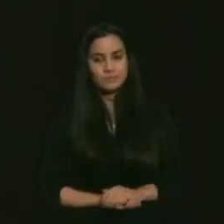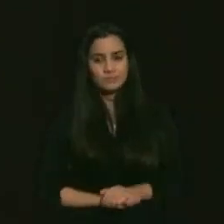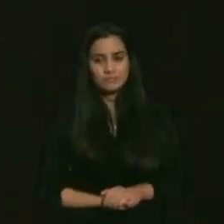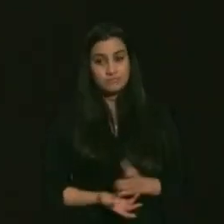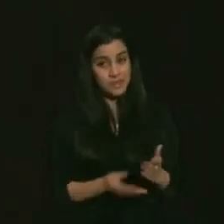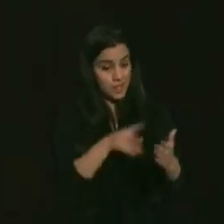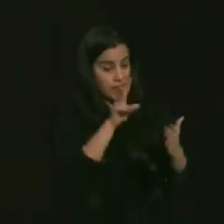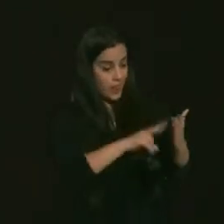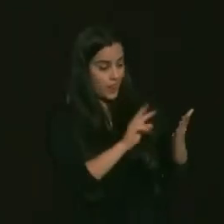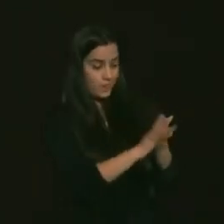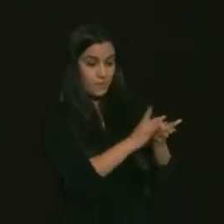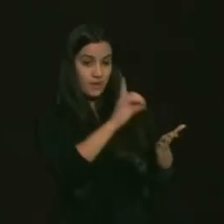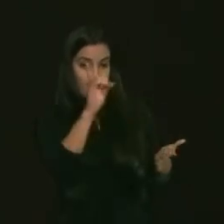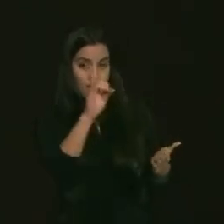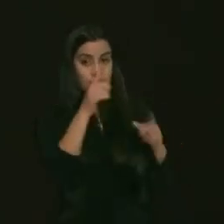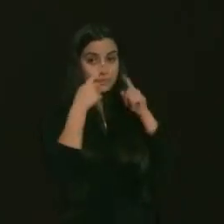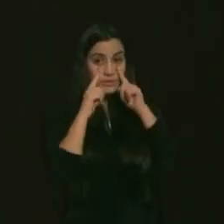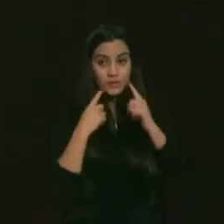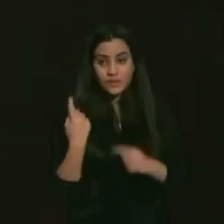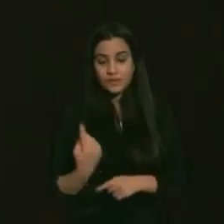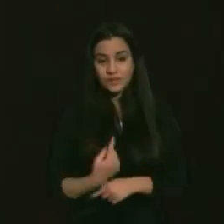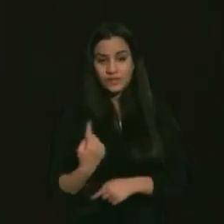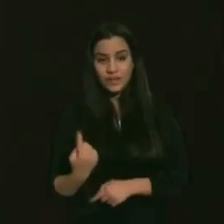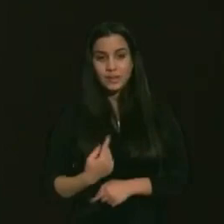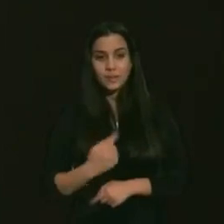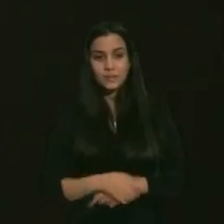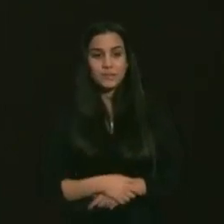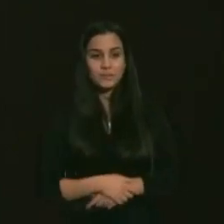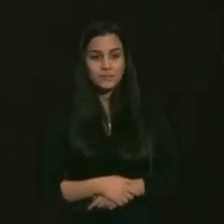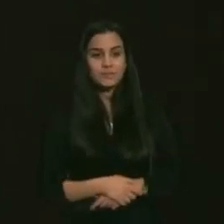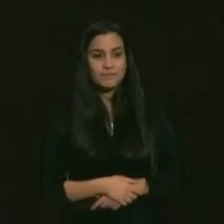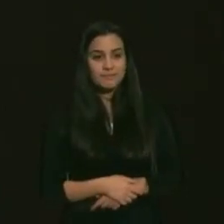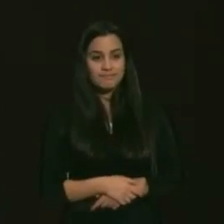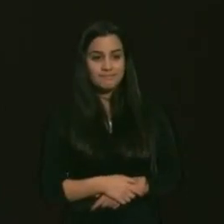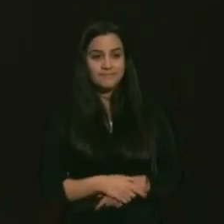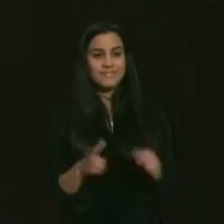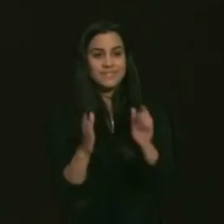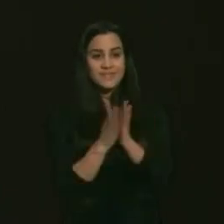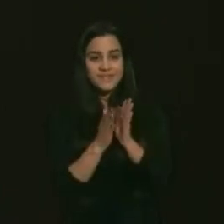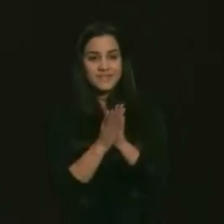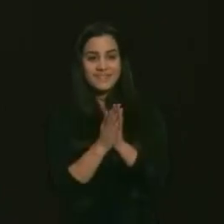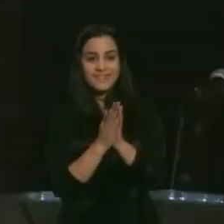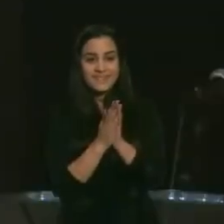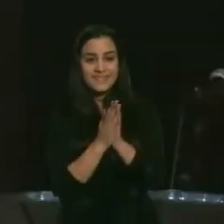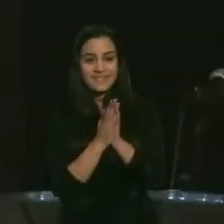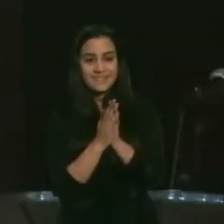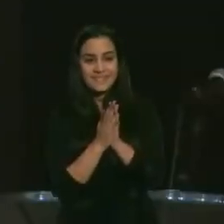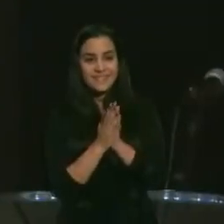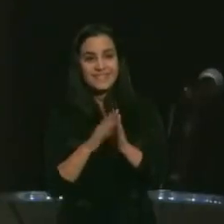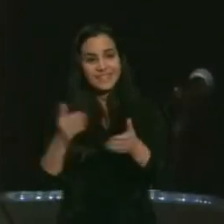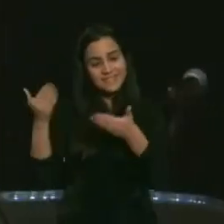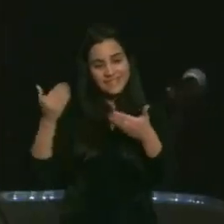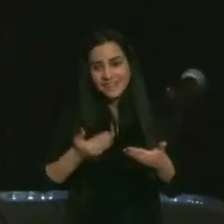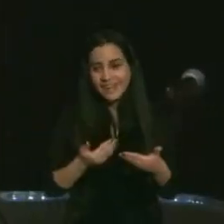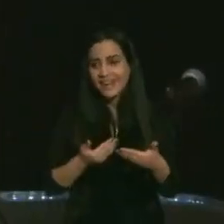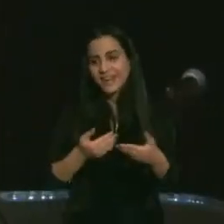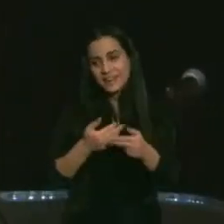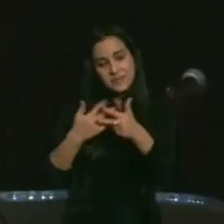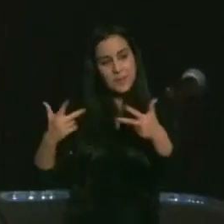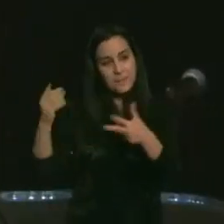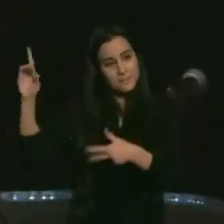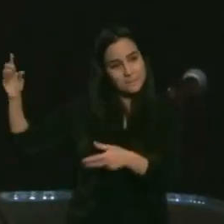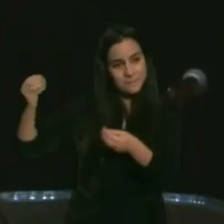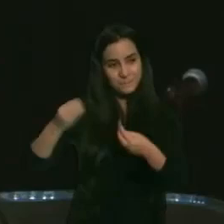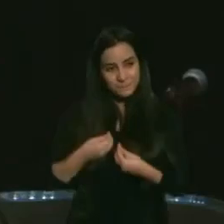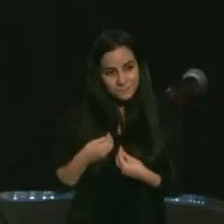de ler a palavra e chorar sozinho, de orar e receber o alimento para aquele dia que